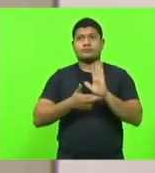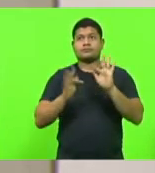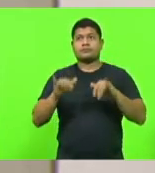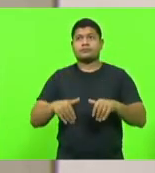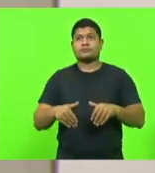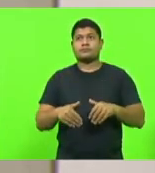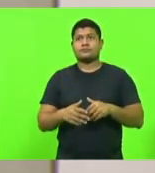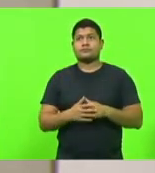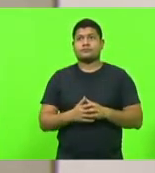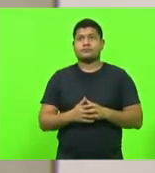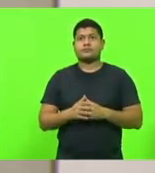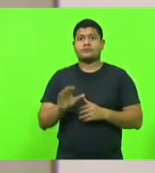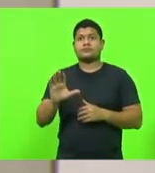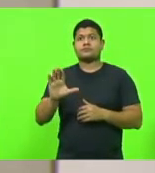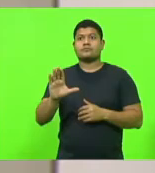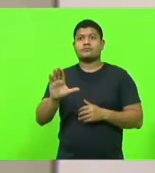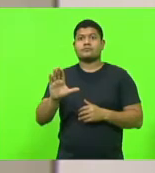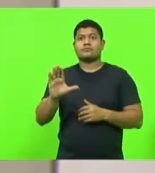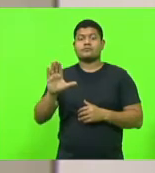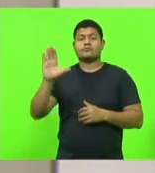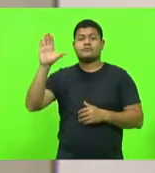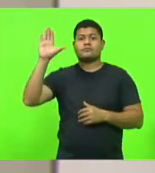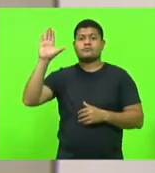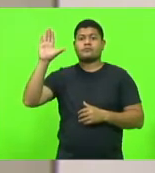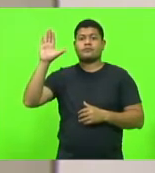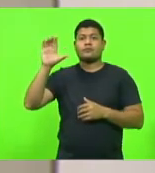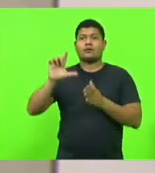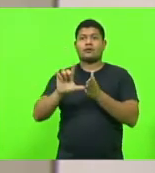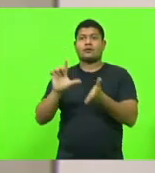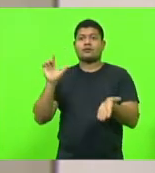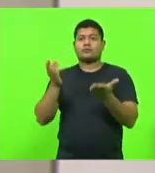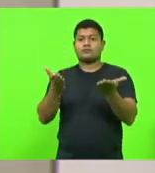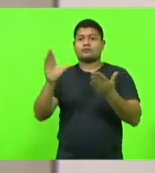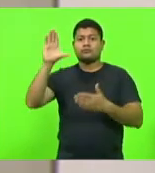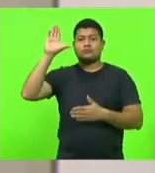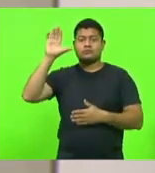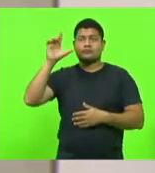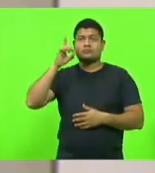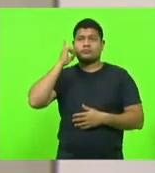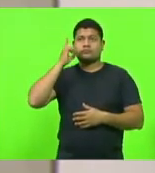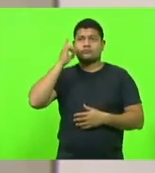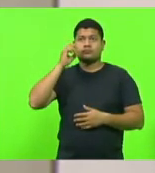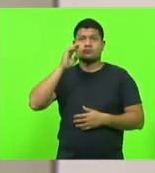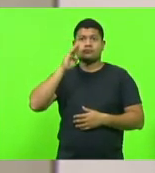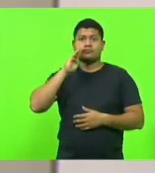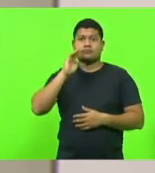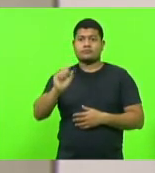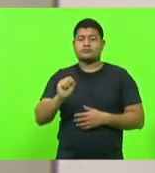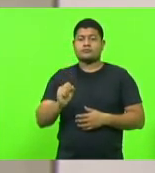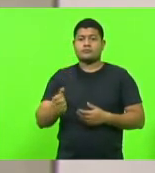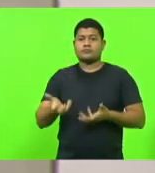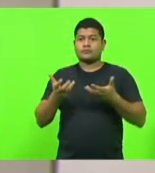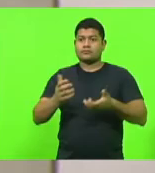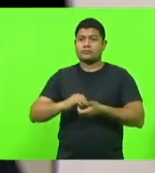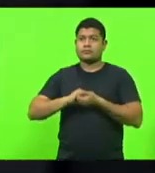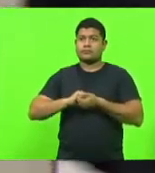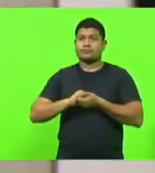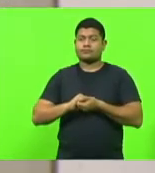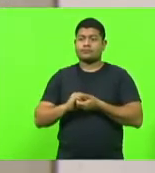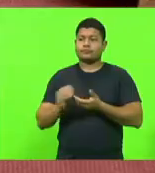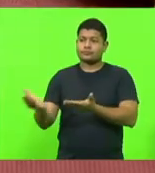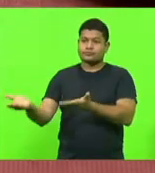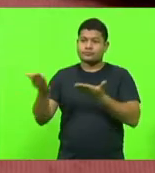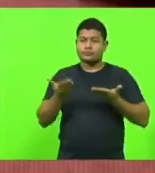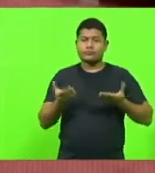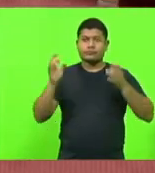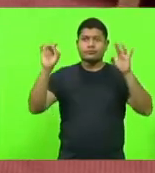347.3/2020. Sim, deputado Bruno. Posso fazer uma questão de ordem, brevemente? Eu apenas quero saudar e anunciar convidados muito especiais que